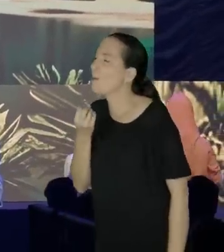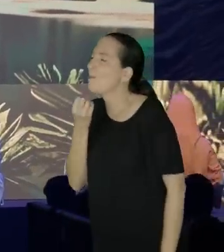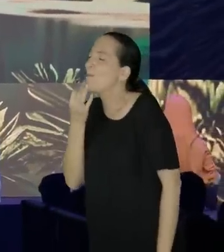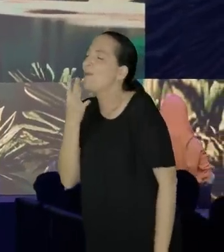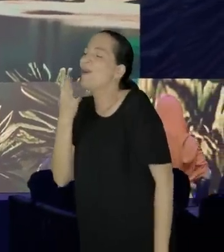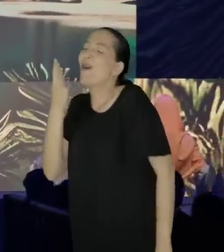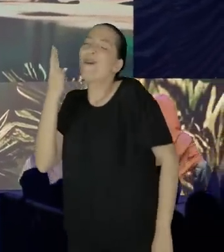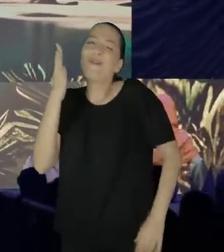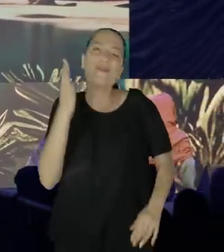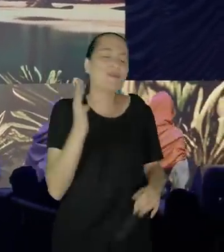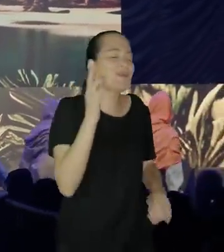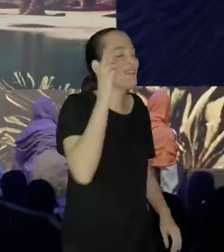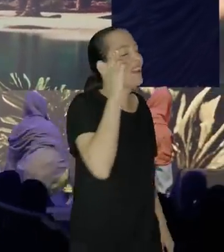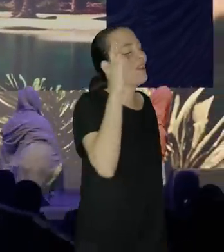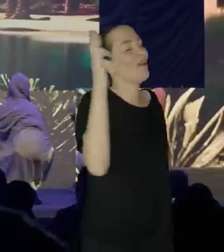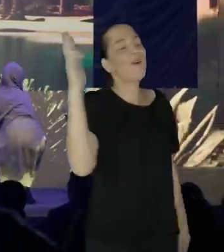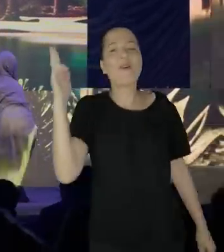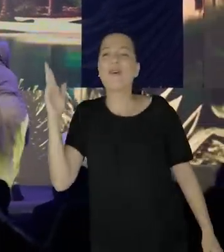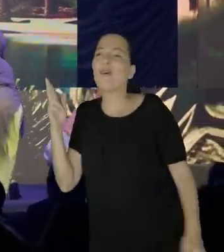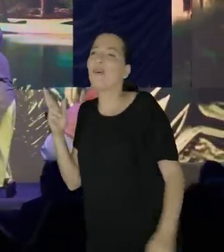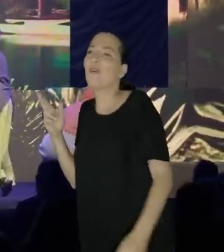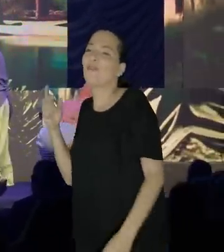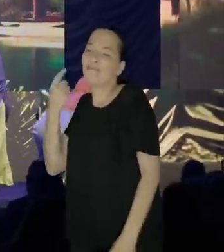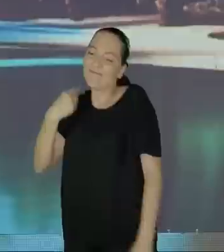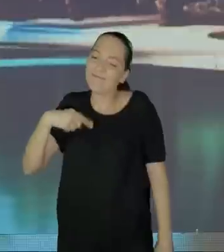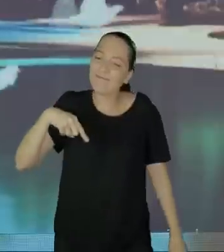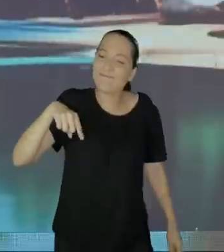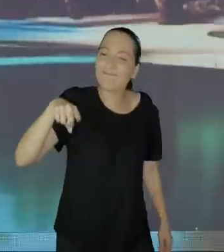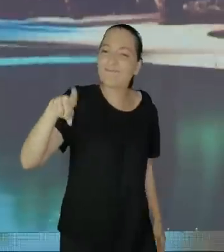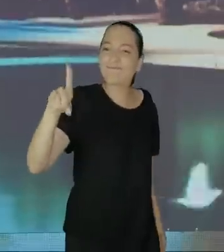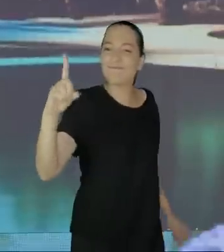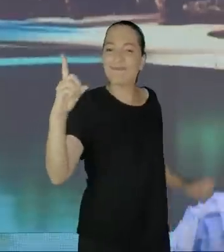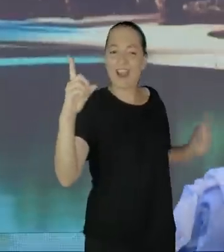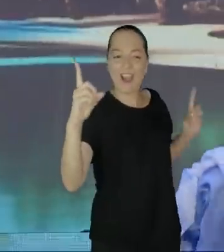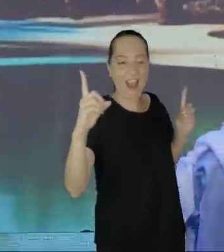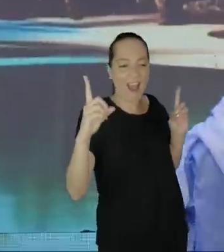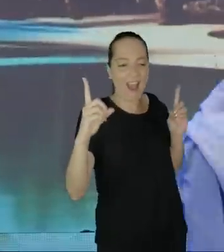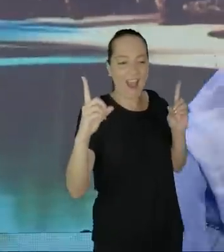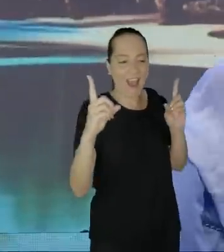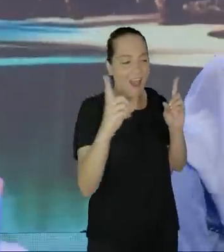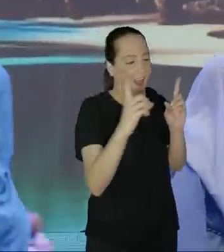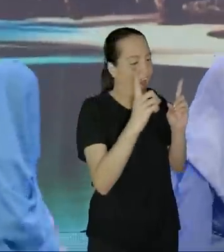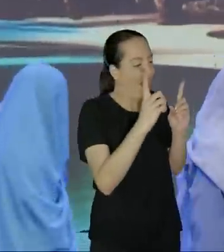ao teu encontro,